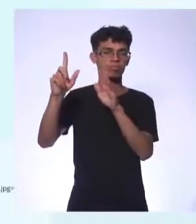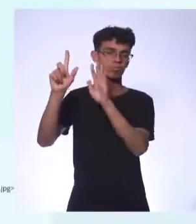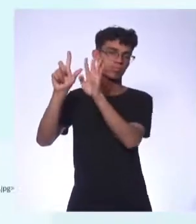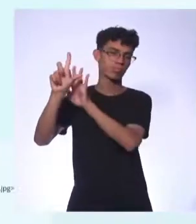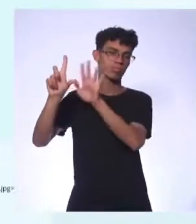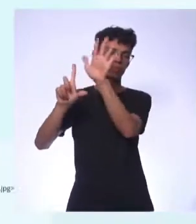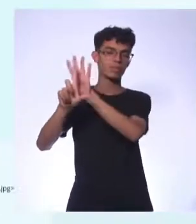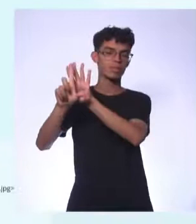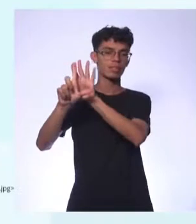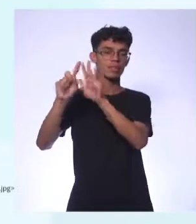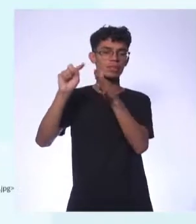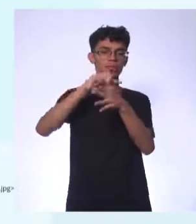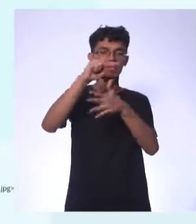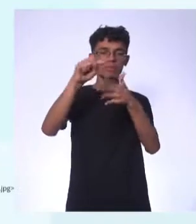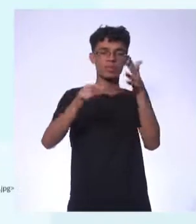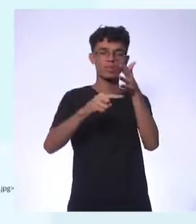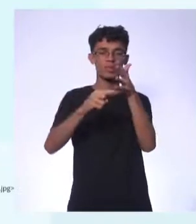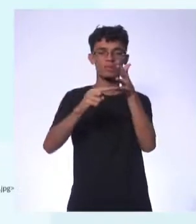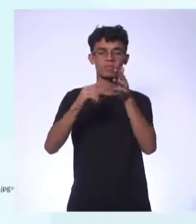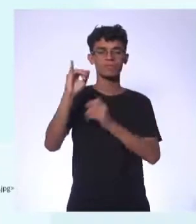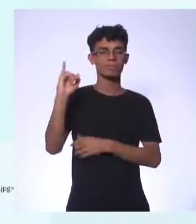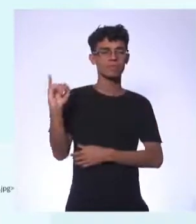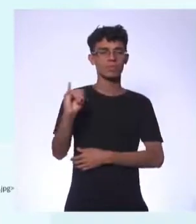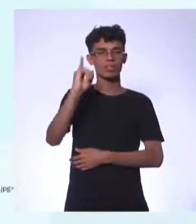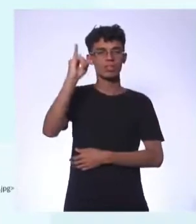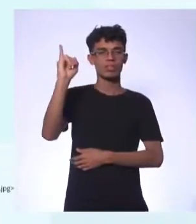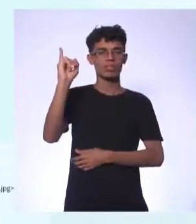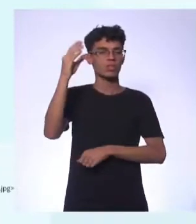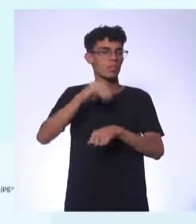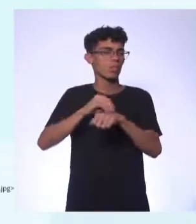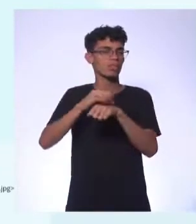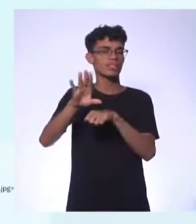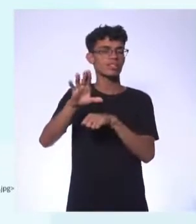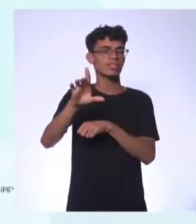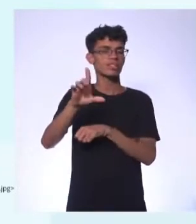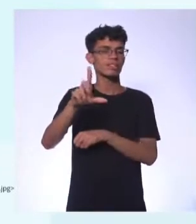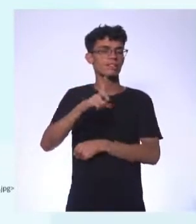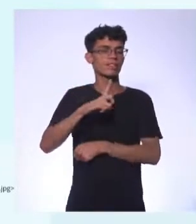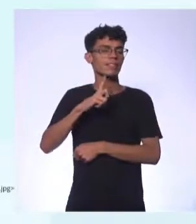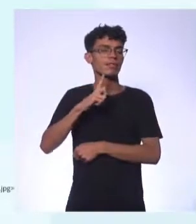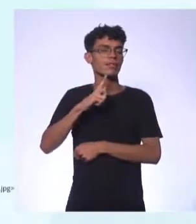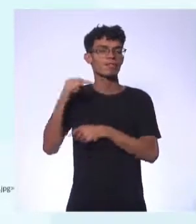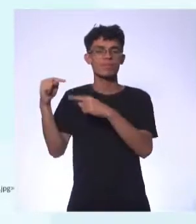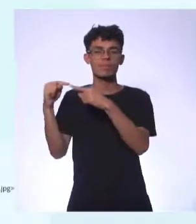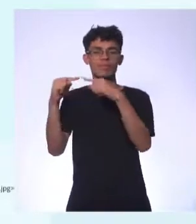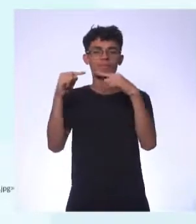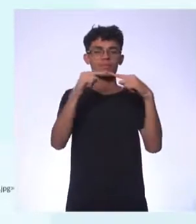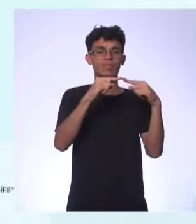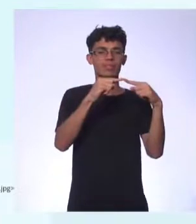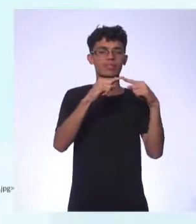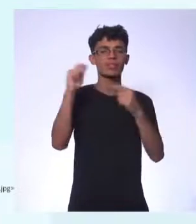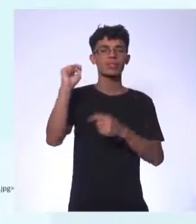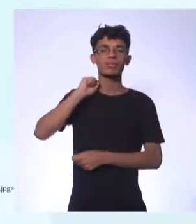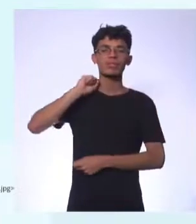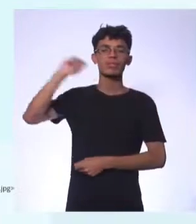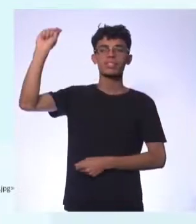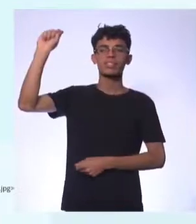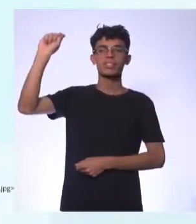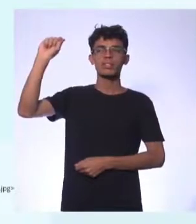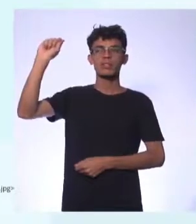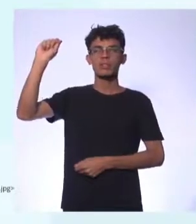pontos das obras que vão nos dar essa pista de que tentou se associar a imagem de Tiradentes à imagem